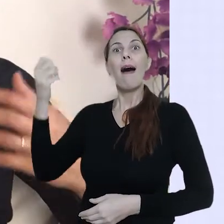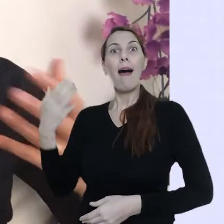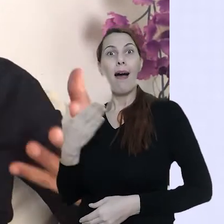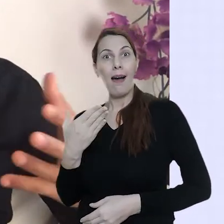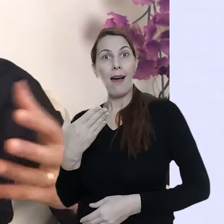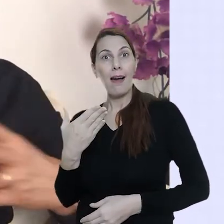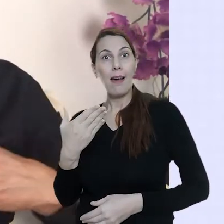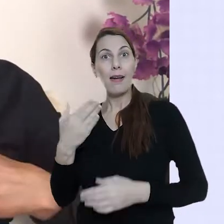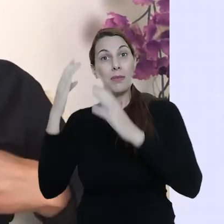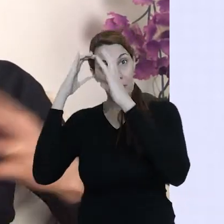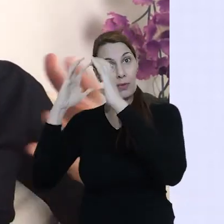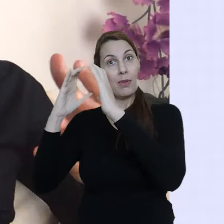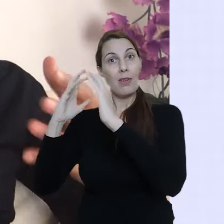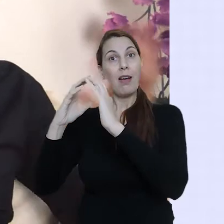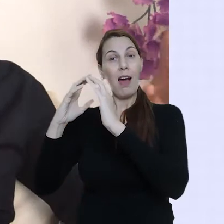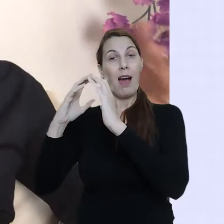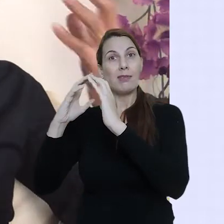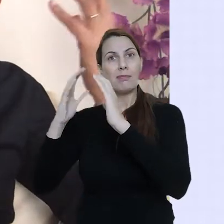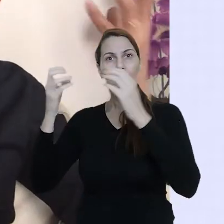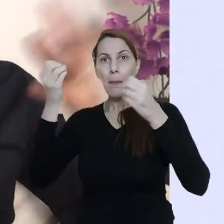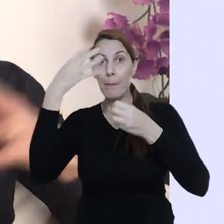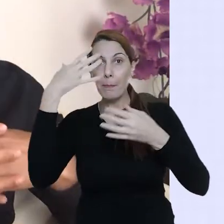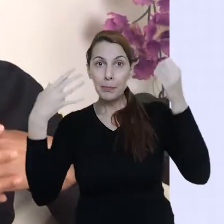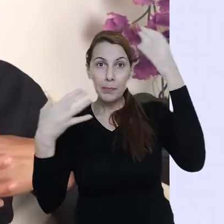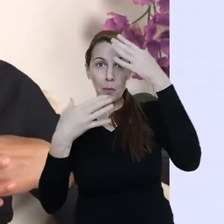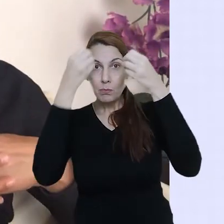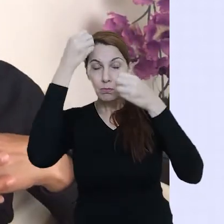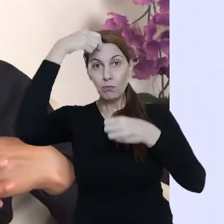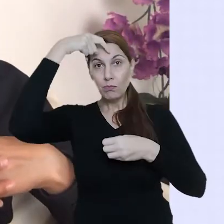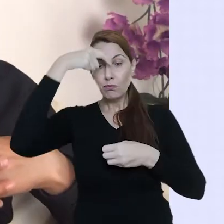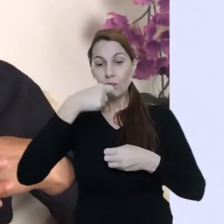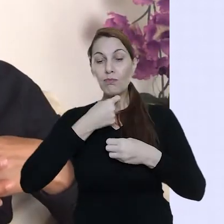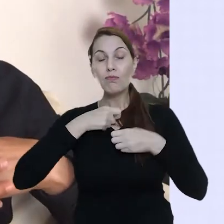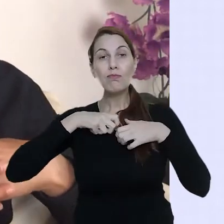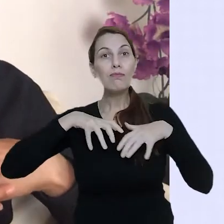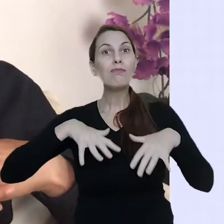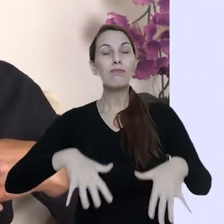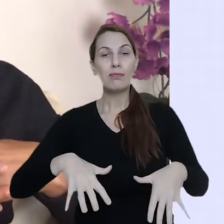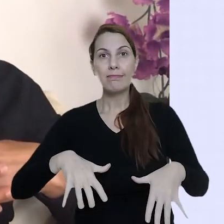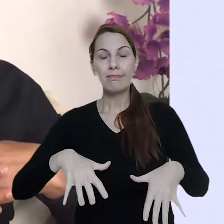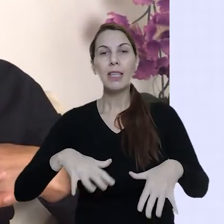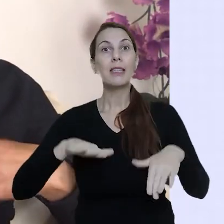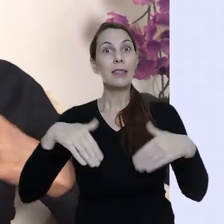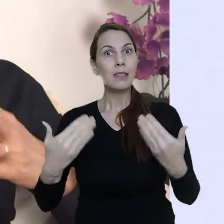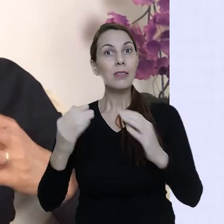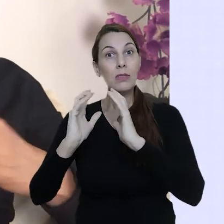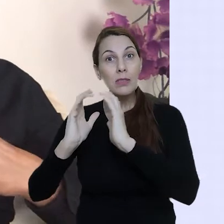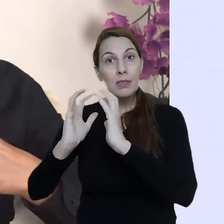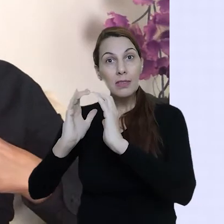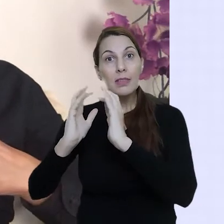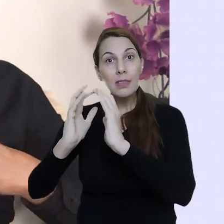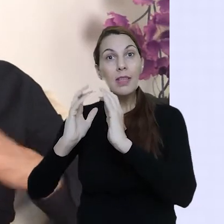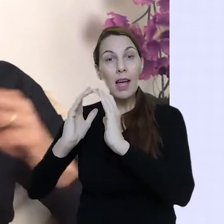lembramos, criamos, ela vem, digamos, desse funcionamento do cérebro. E o